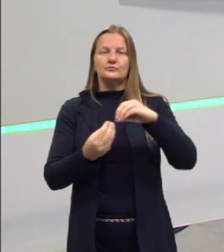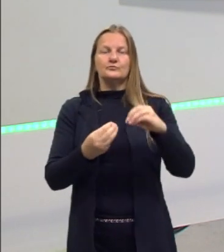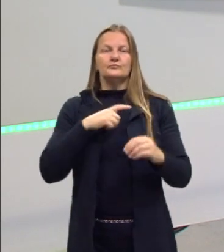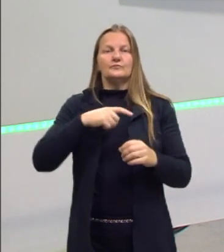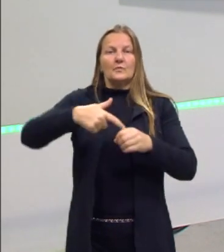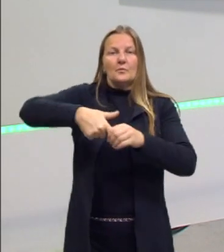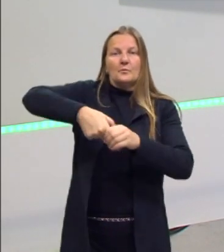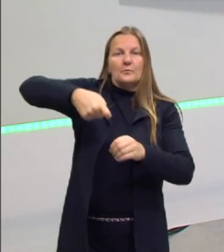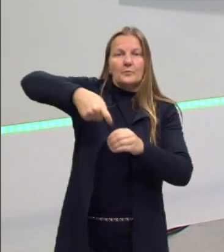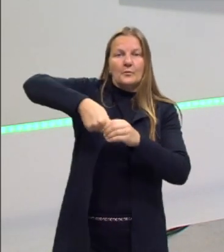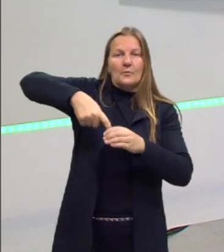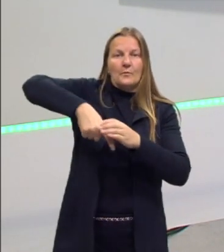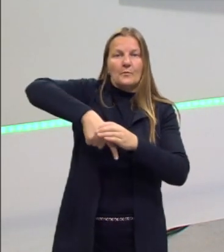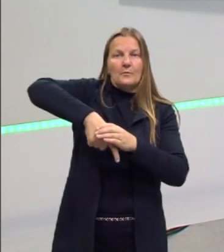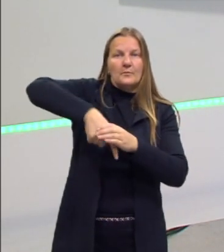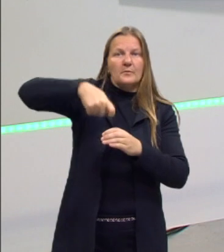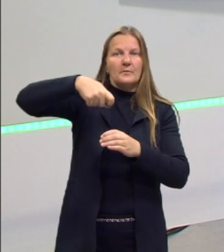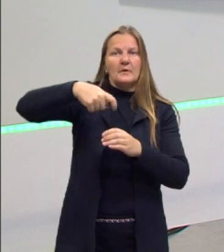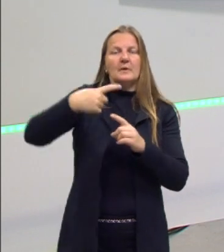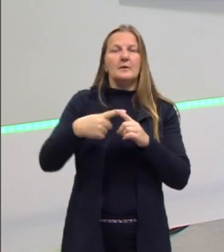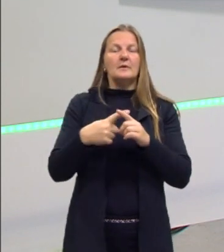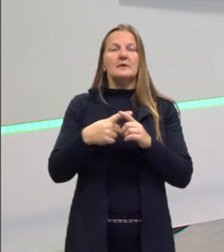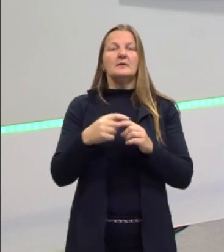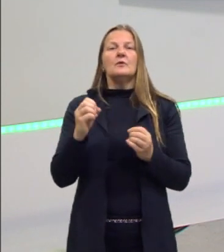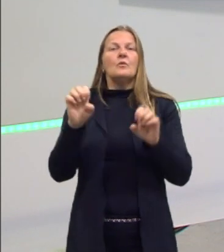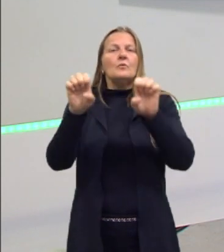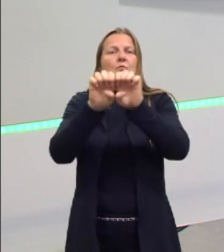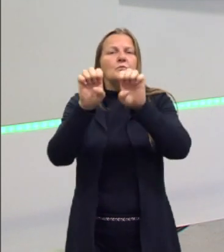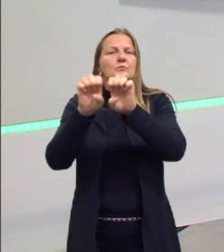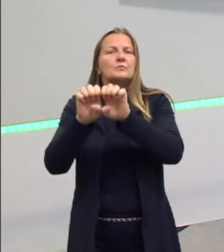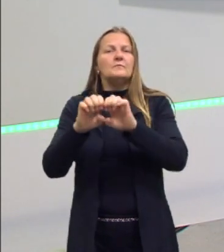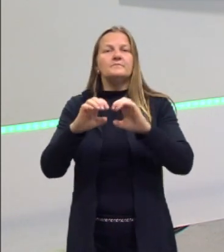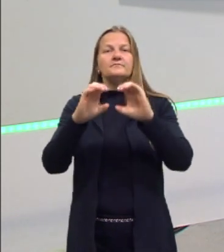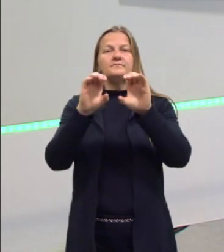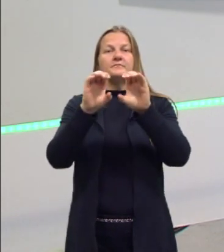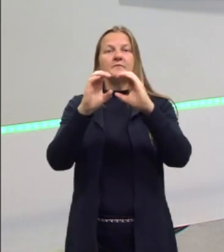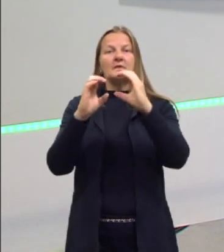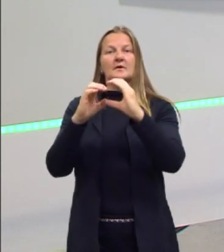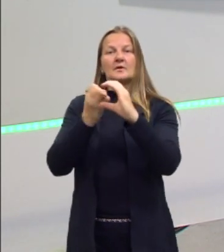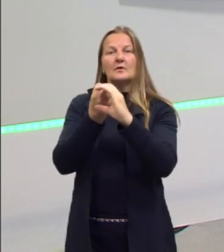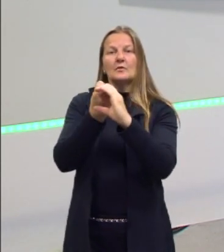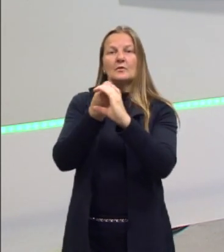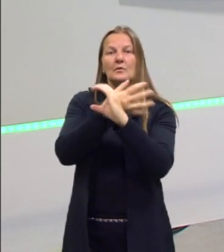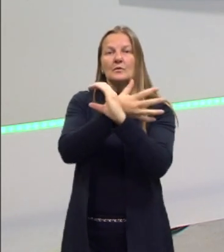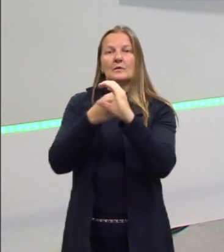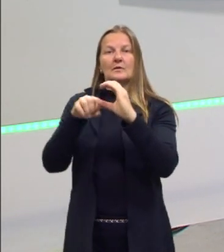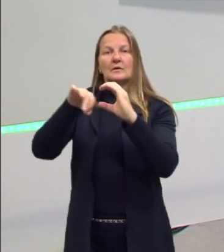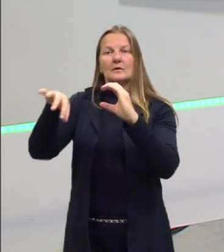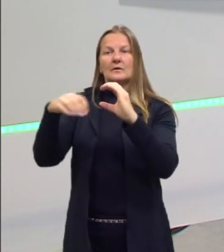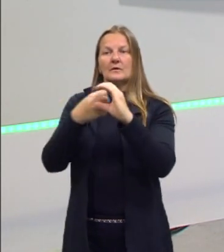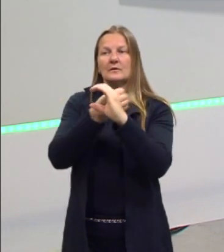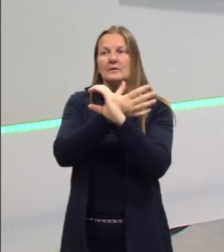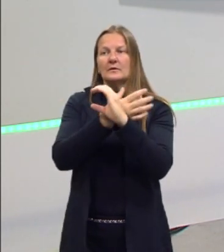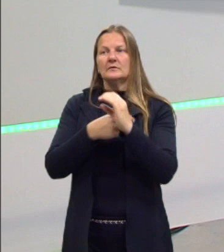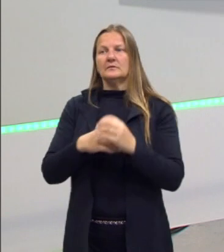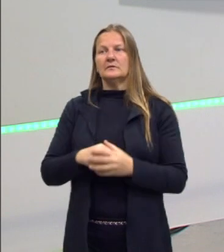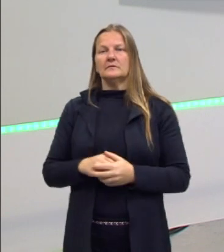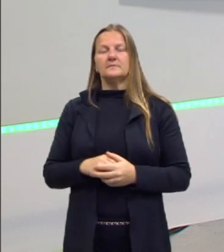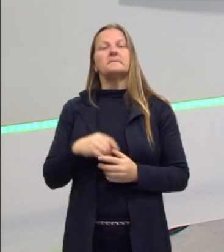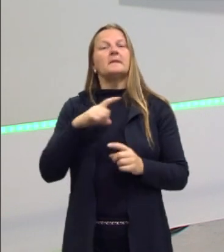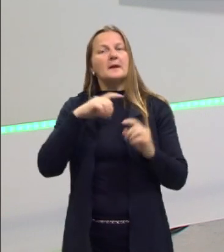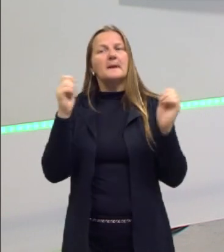petróleo e essa variedade de estruturas né de cadeias carbônicas é o que traz aí essas variedades de compostos que a gente